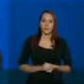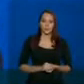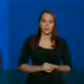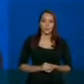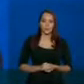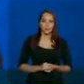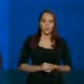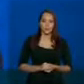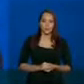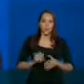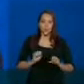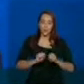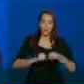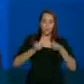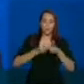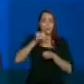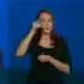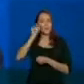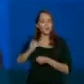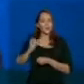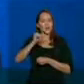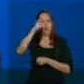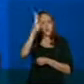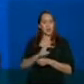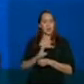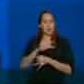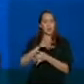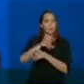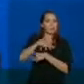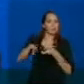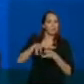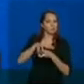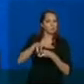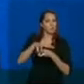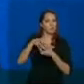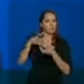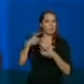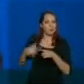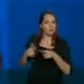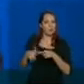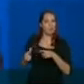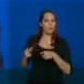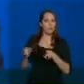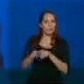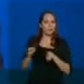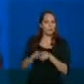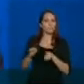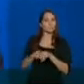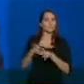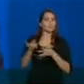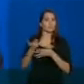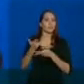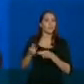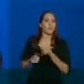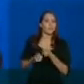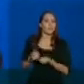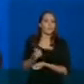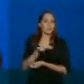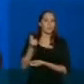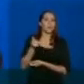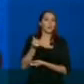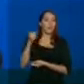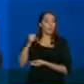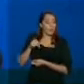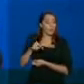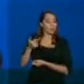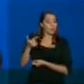e para impedir que o brasil com lápis também financeiramente e essa segunda onda que o presidente tem alertado